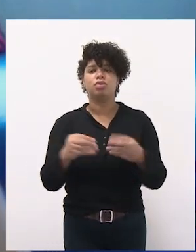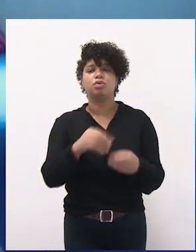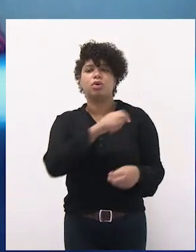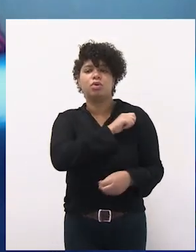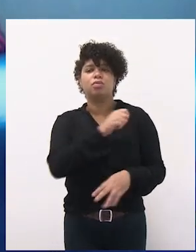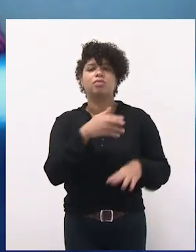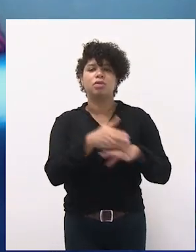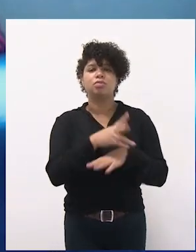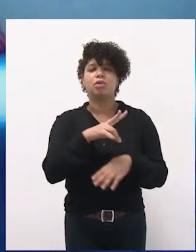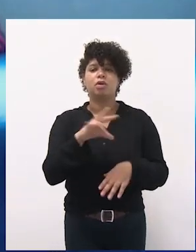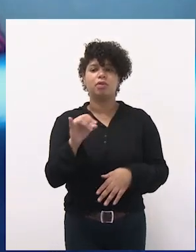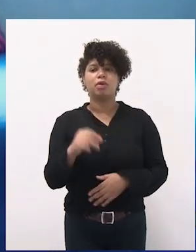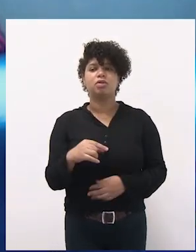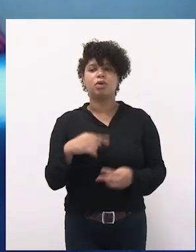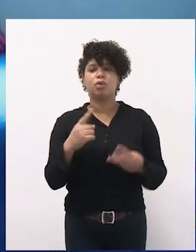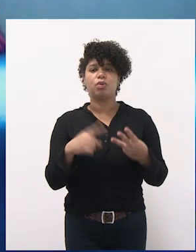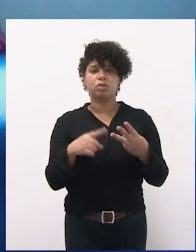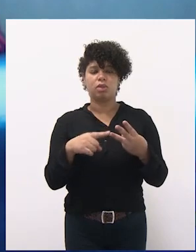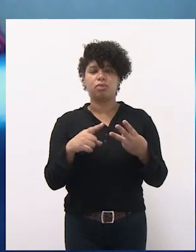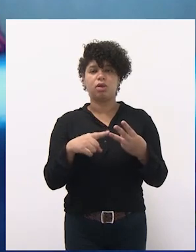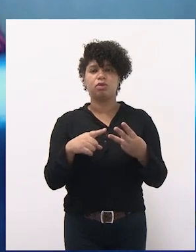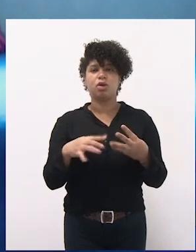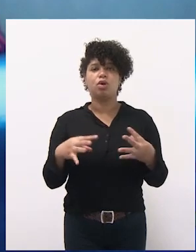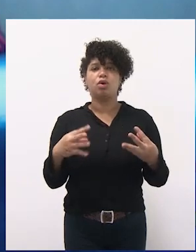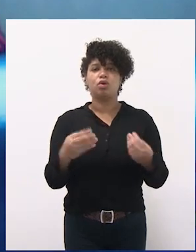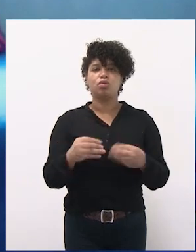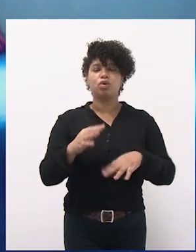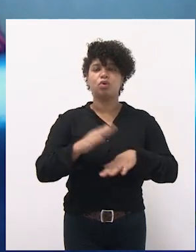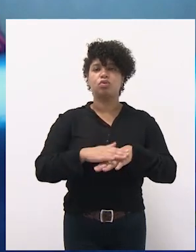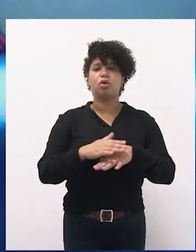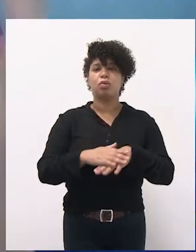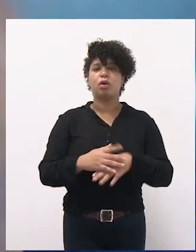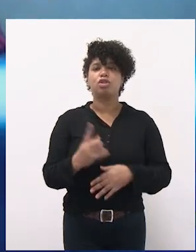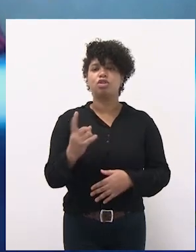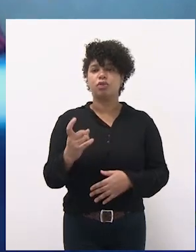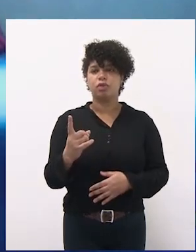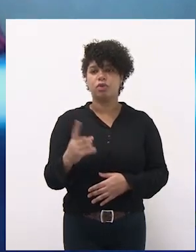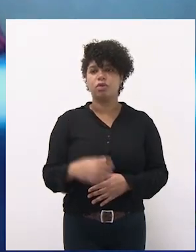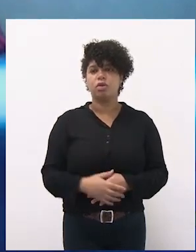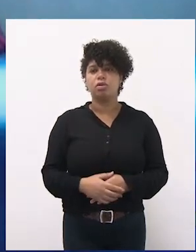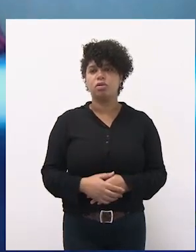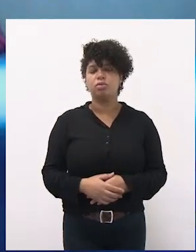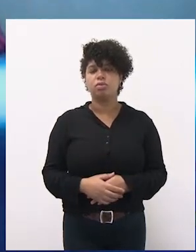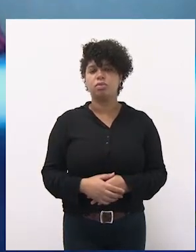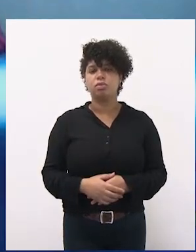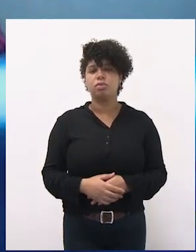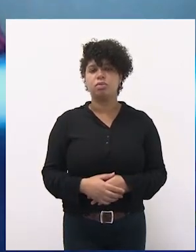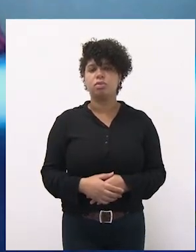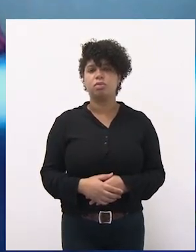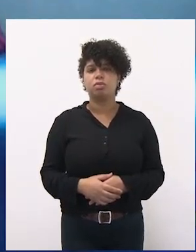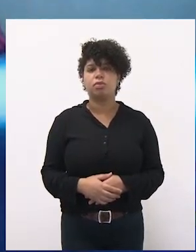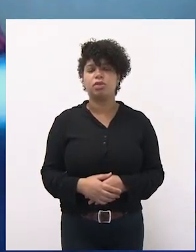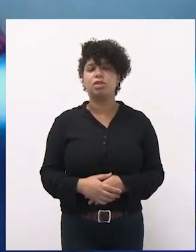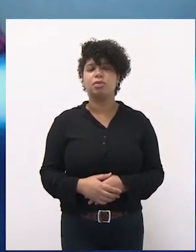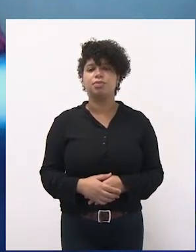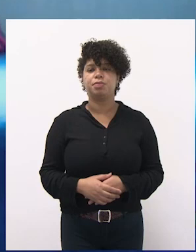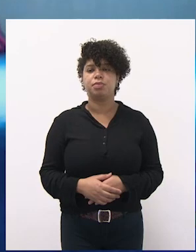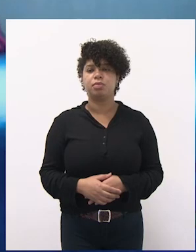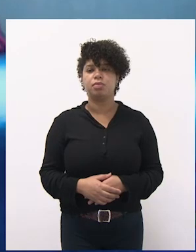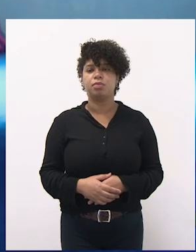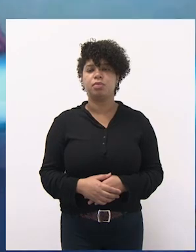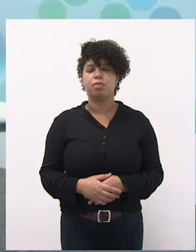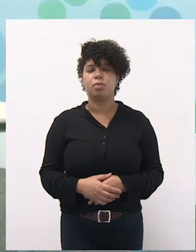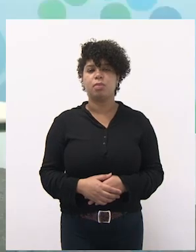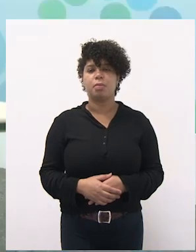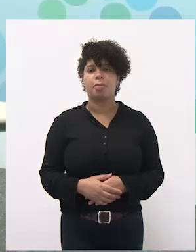E a terceira opção, que é como se fosse uma ficha individual de cada aluno. É isso aí. Isso, é